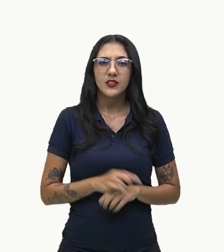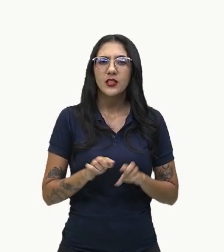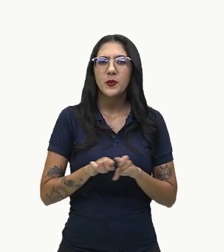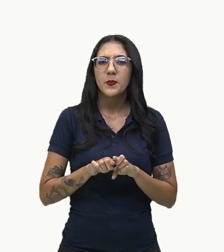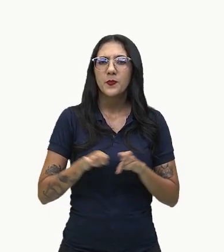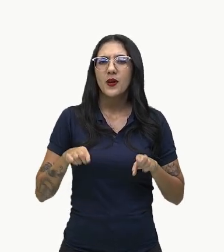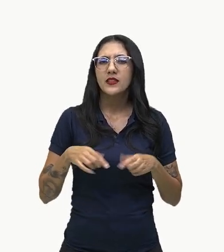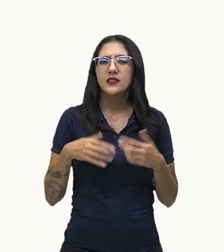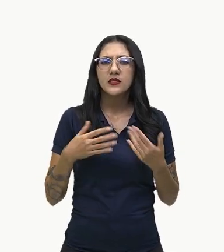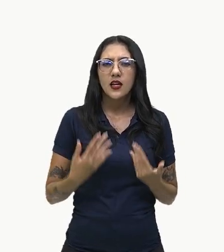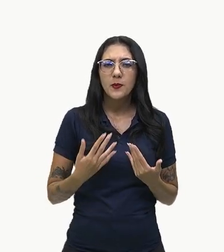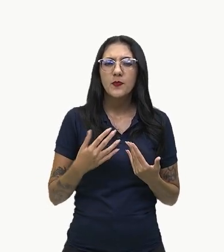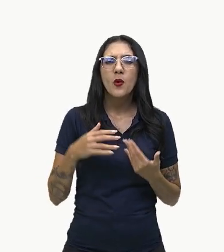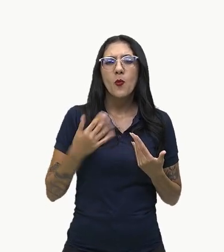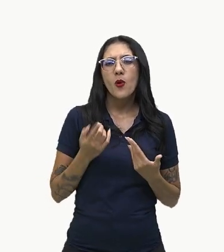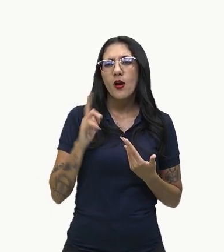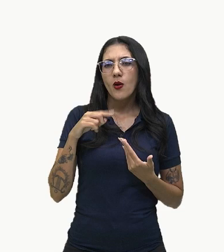em